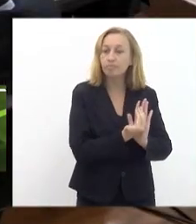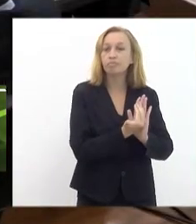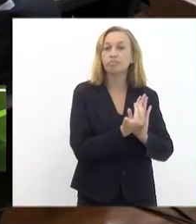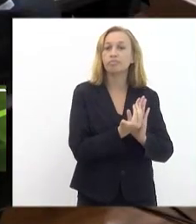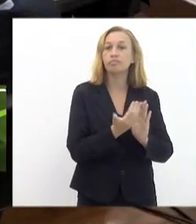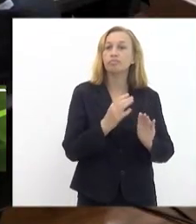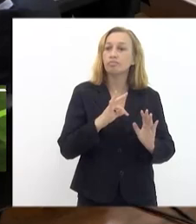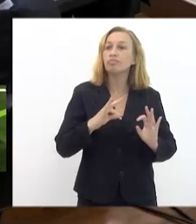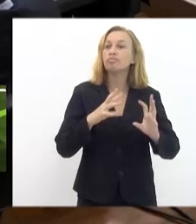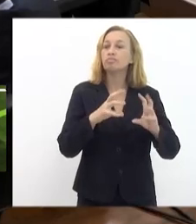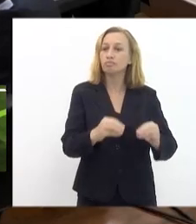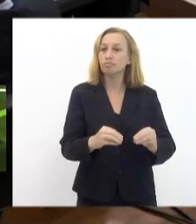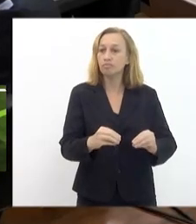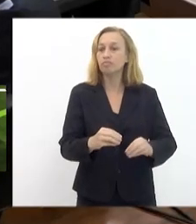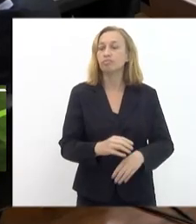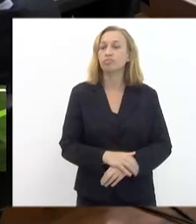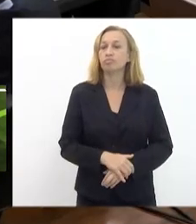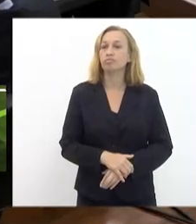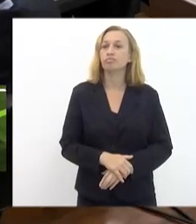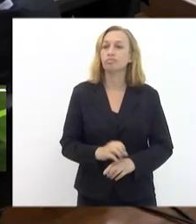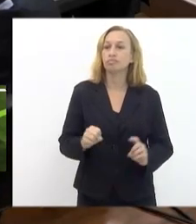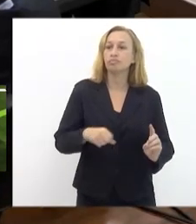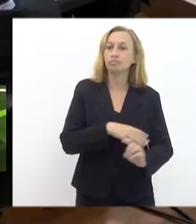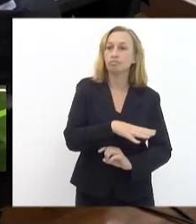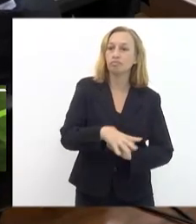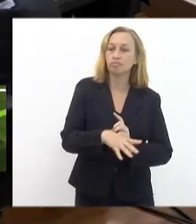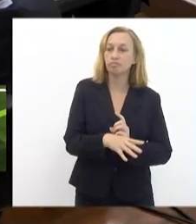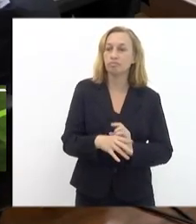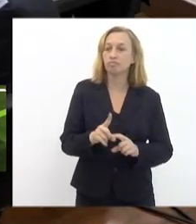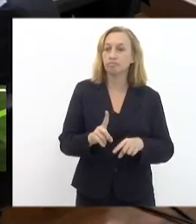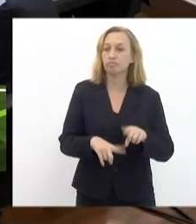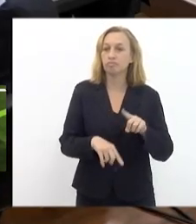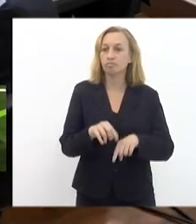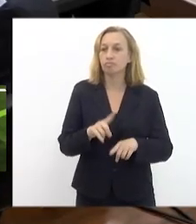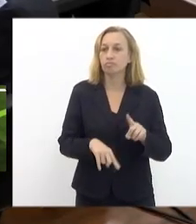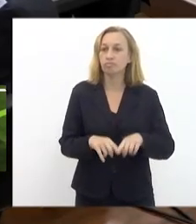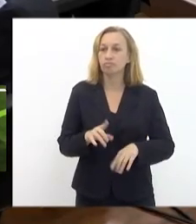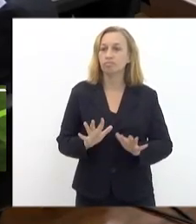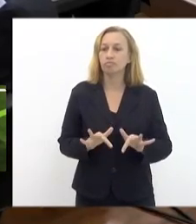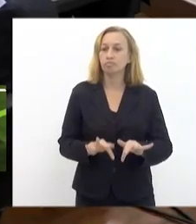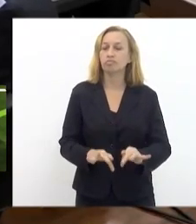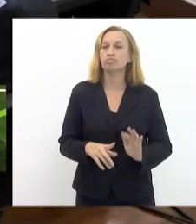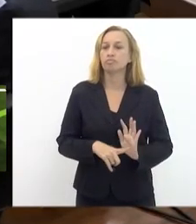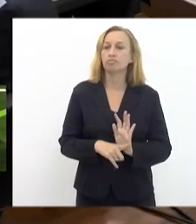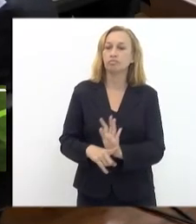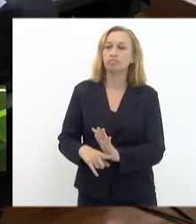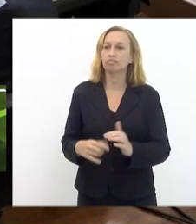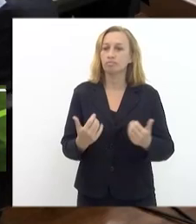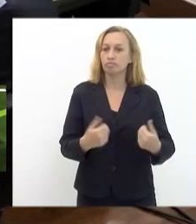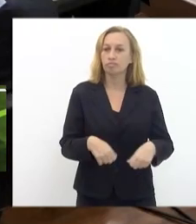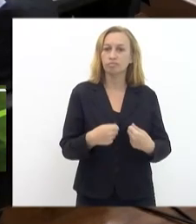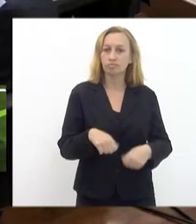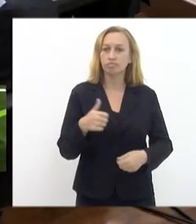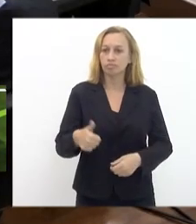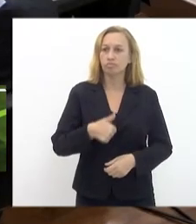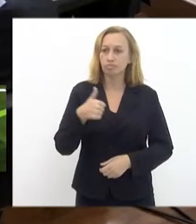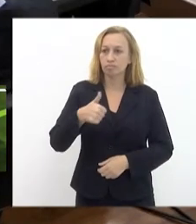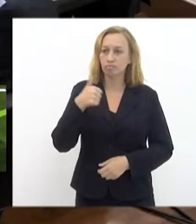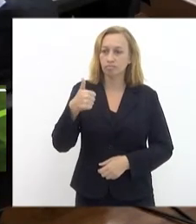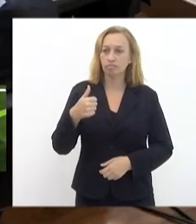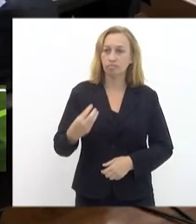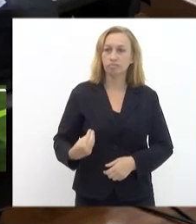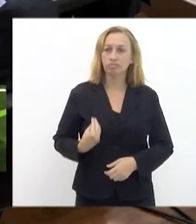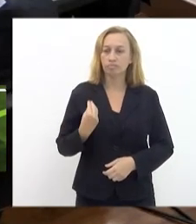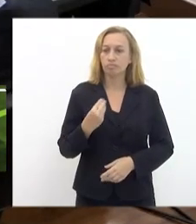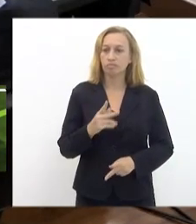com sua função social o produto final de atendimento necessidades e melhoria da condição de vida